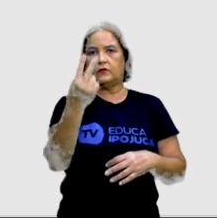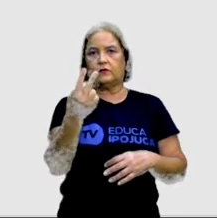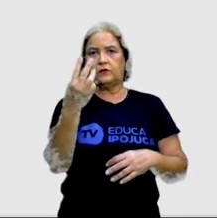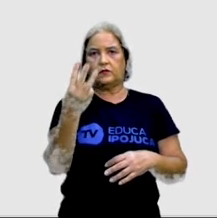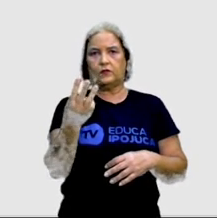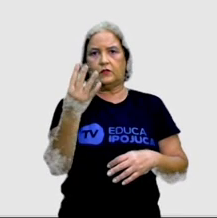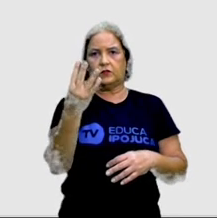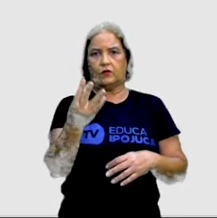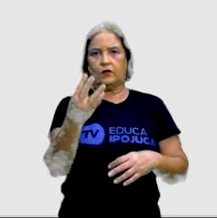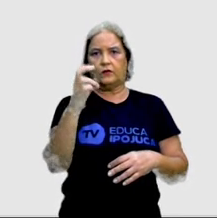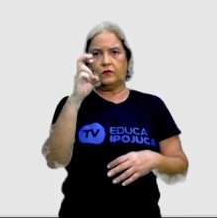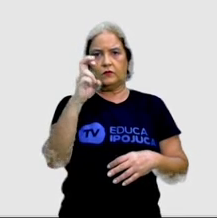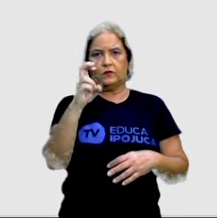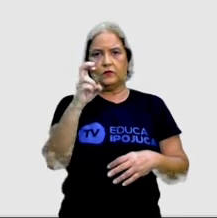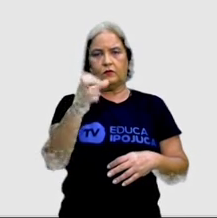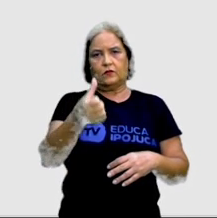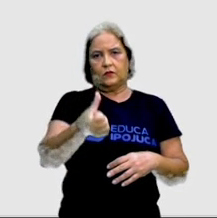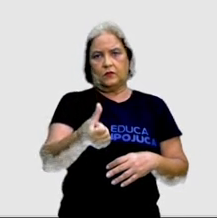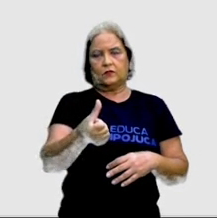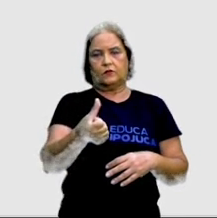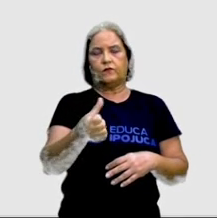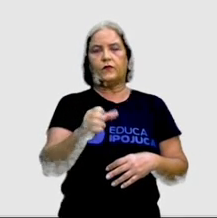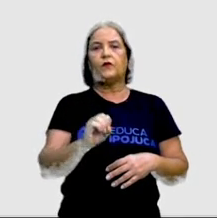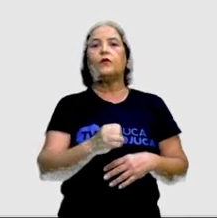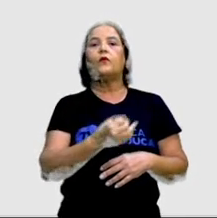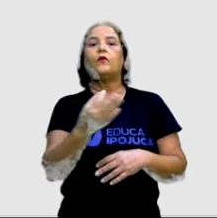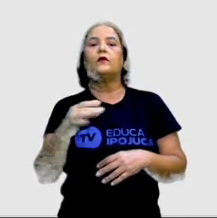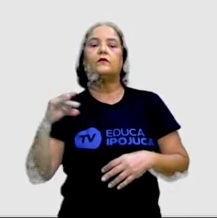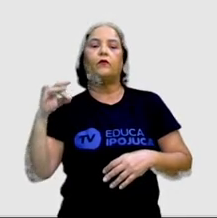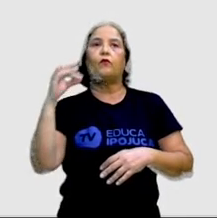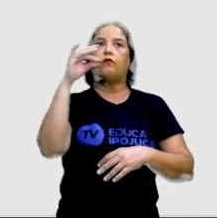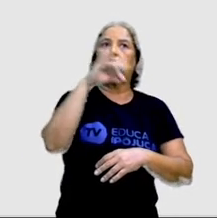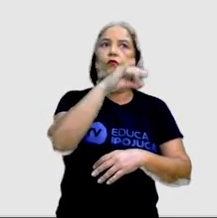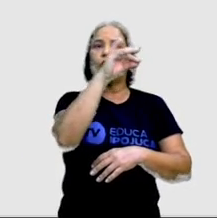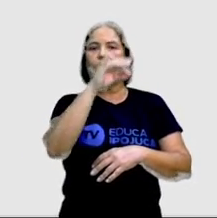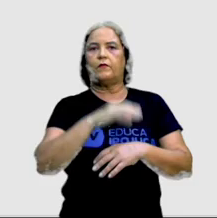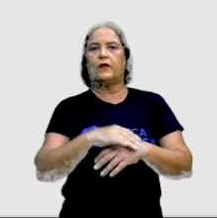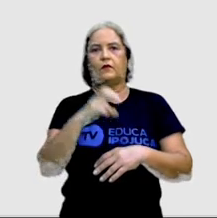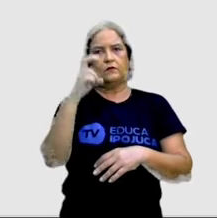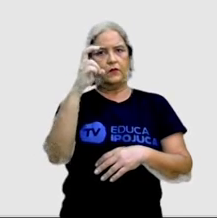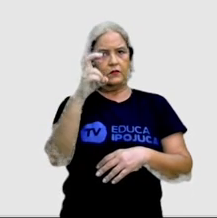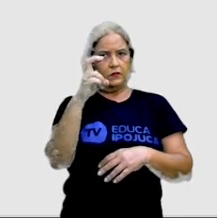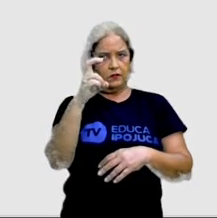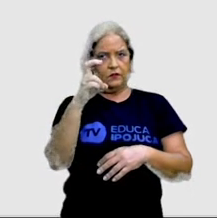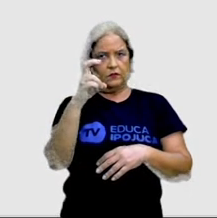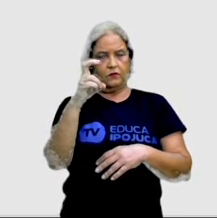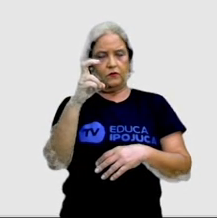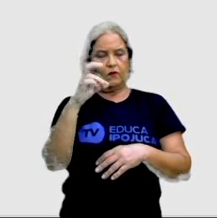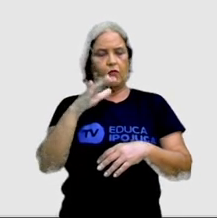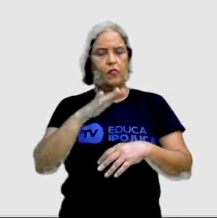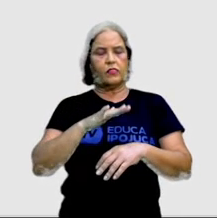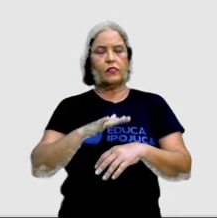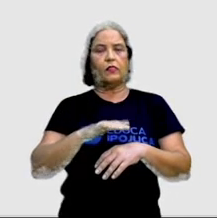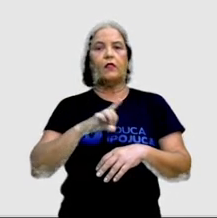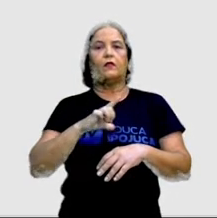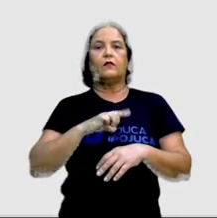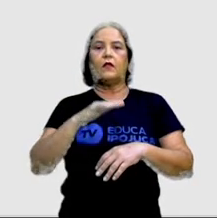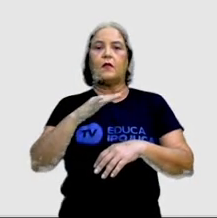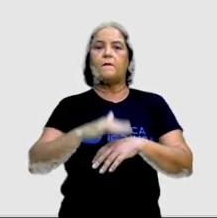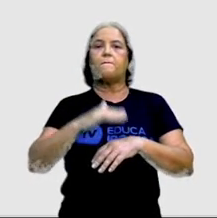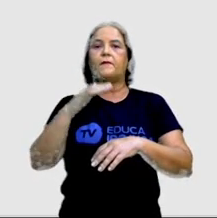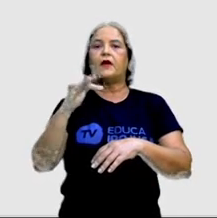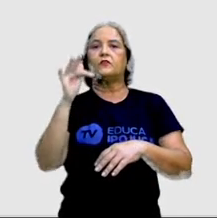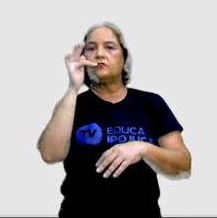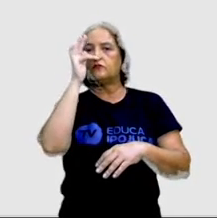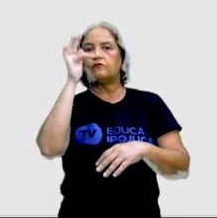quatro cinco seis e quantas abelhas cinco abelhas nós temos mais flores ou